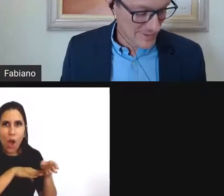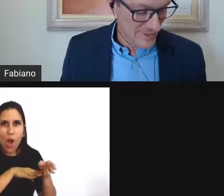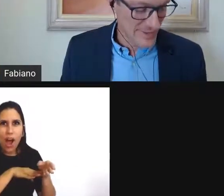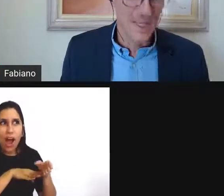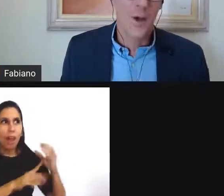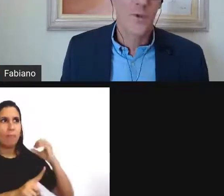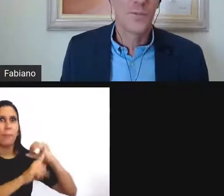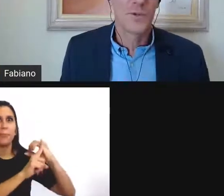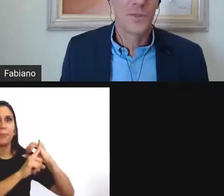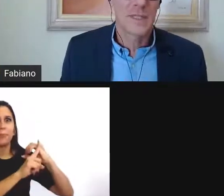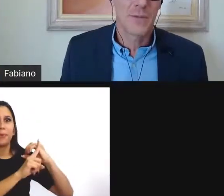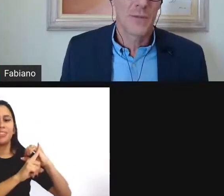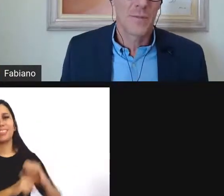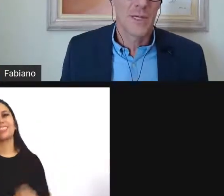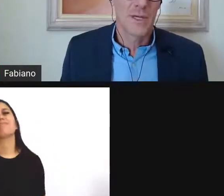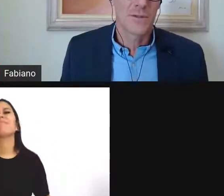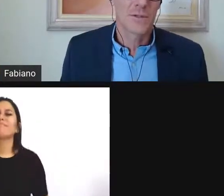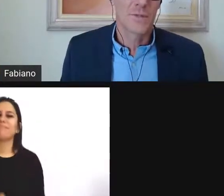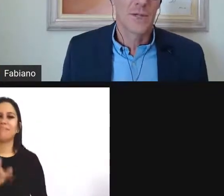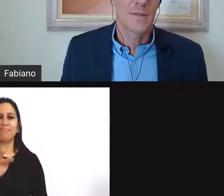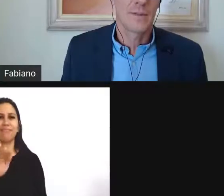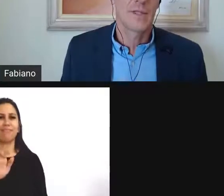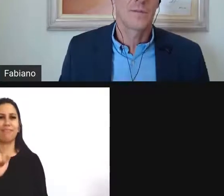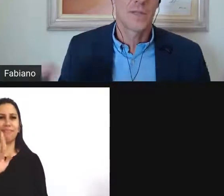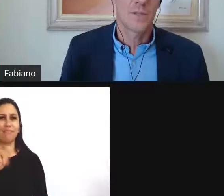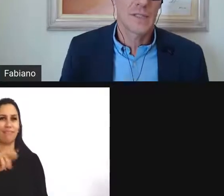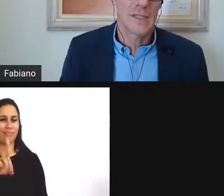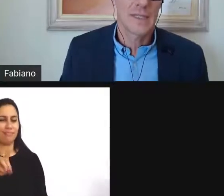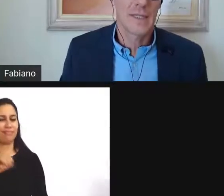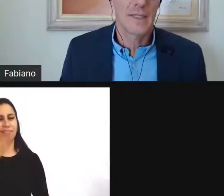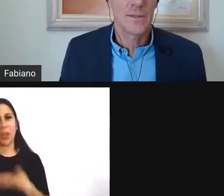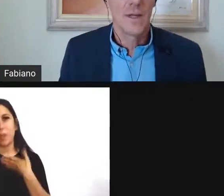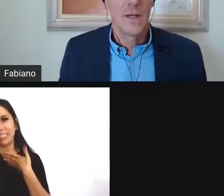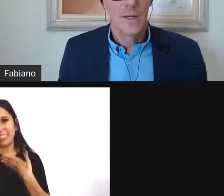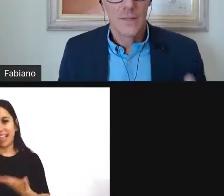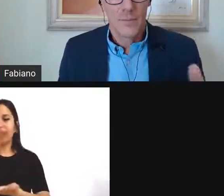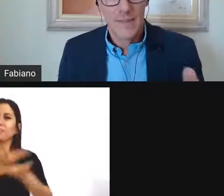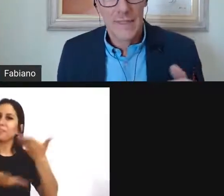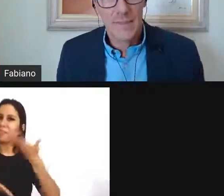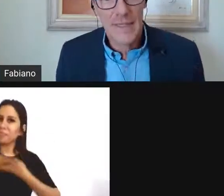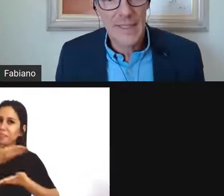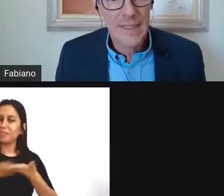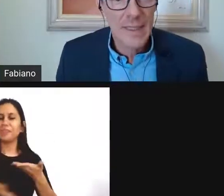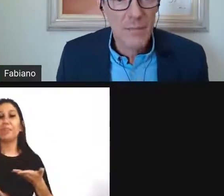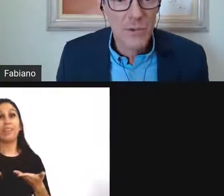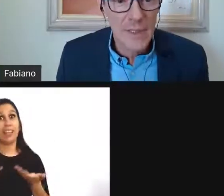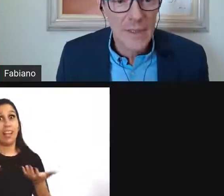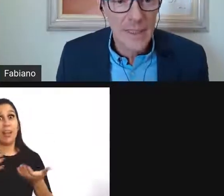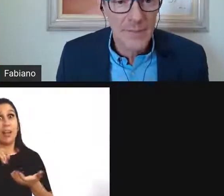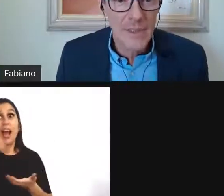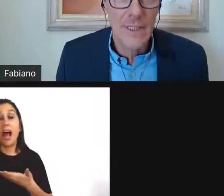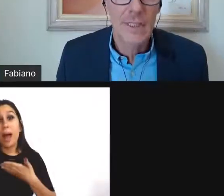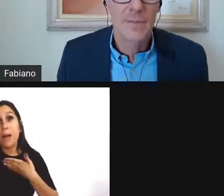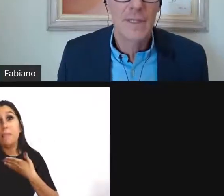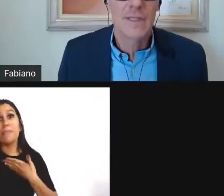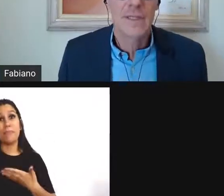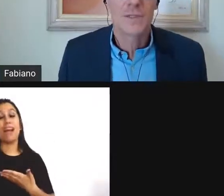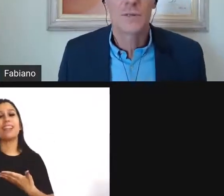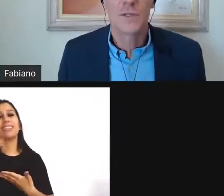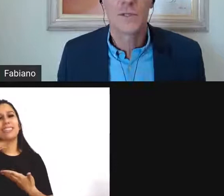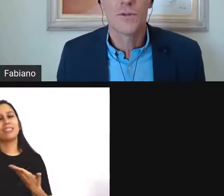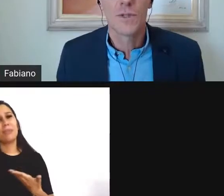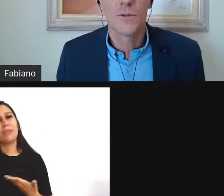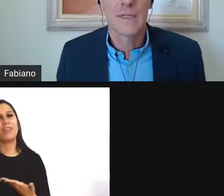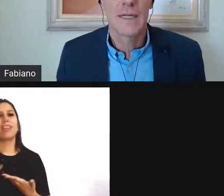sua apresentação e por sempre colaborar com o nosso programa, mesmo depois de ter saído. Quero aproveitar para agradecer a Bruna, intérprete de Libras,